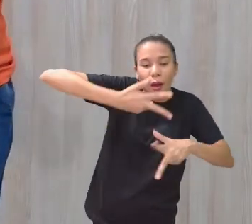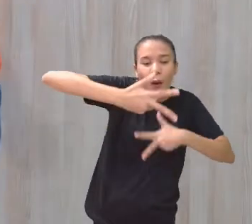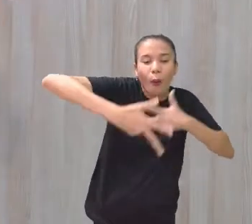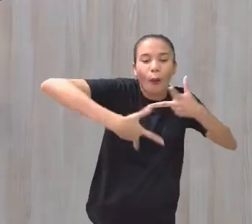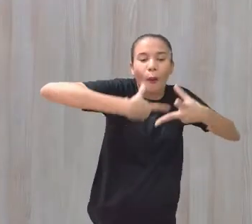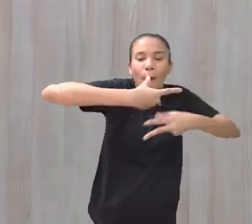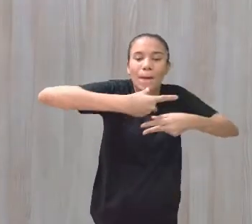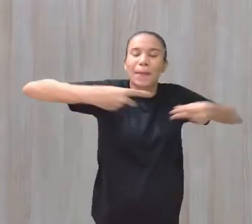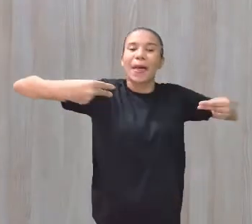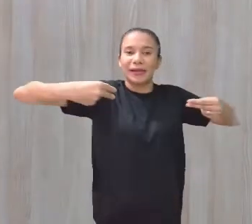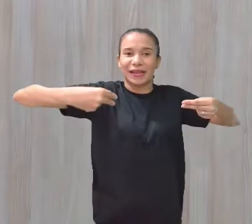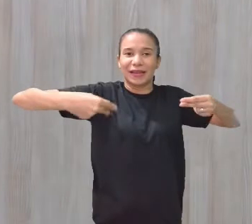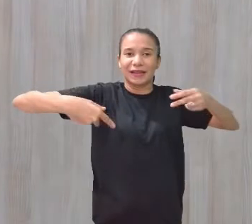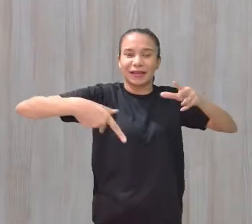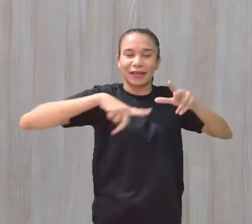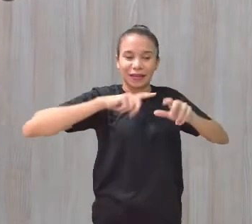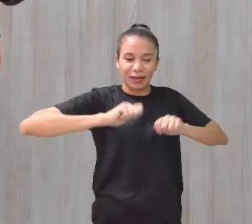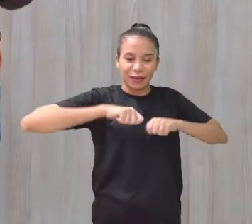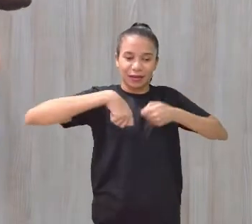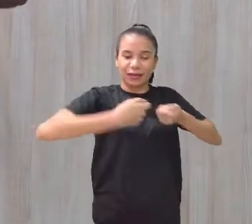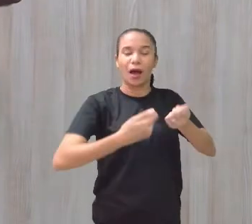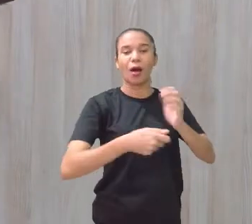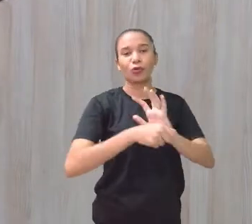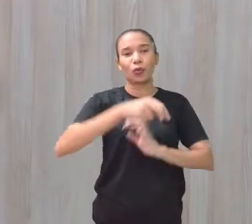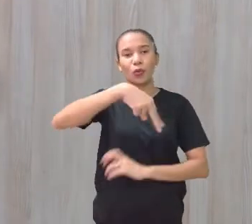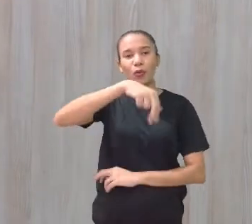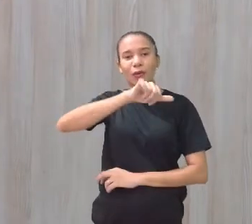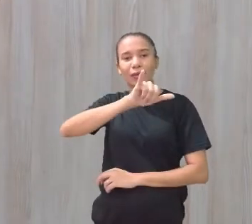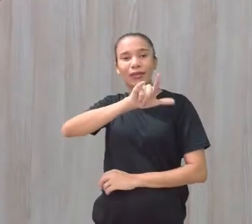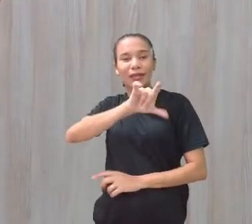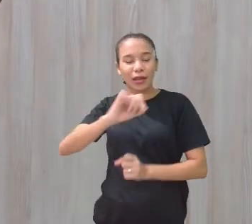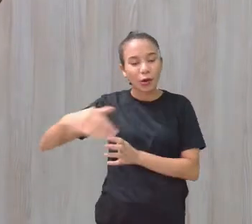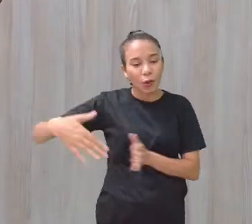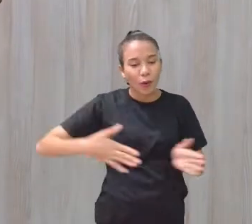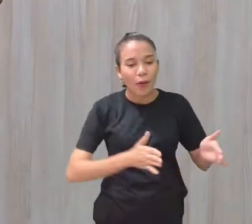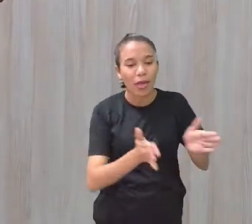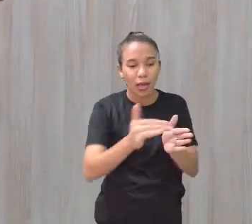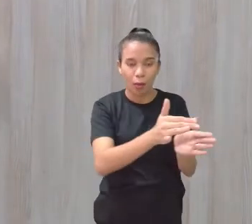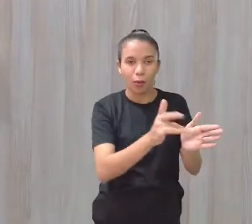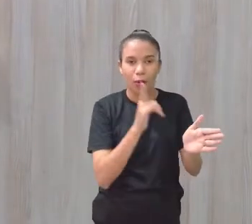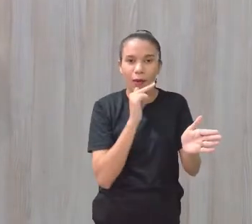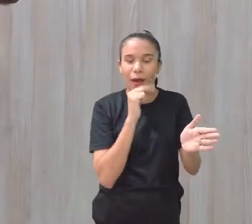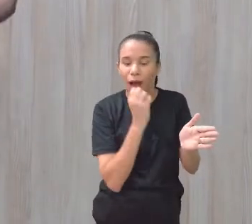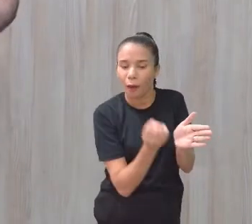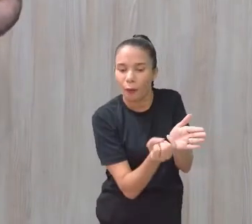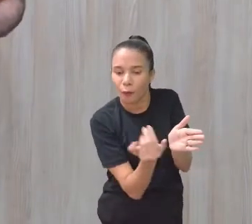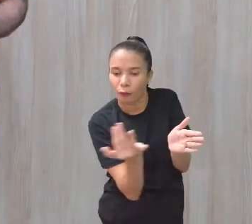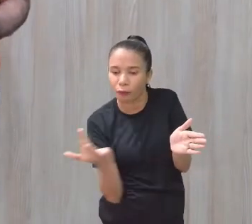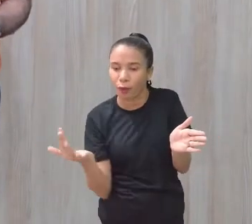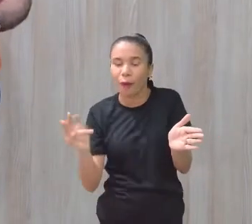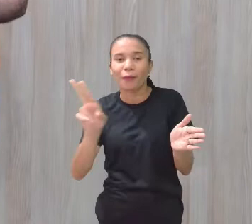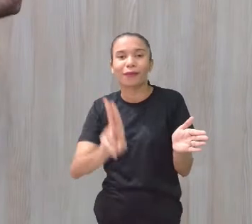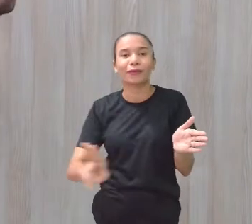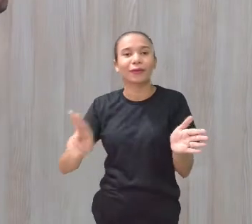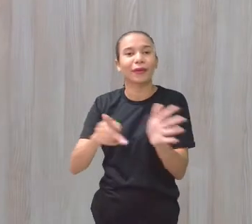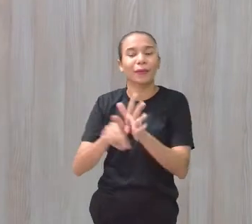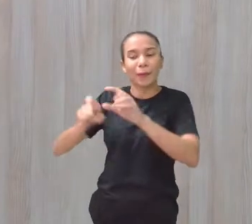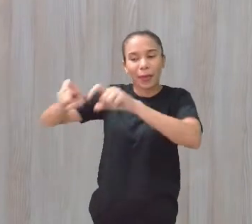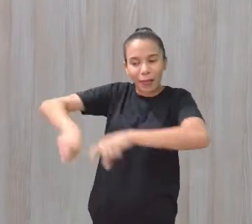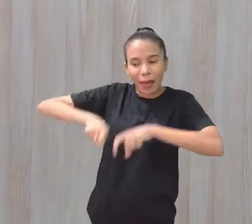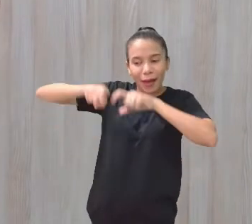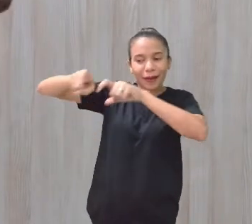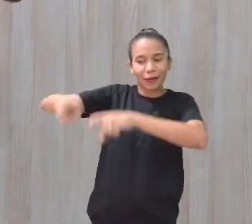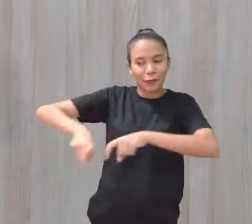O Egito seria um presente do rio Nilo, porque o rio Nilo forneceu água para ser utilizada na